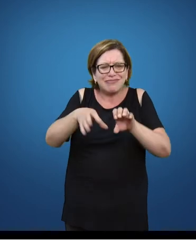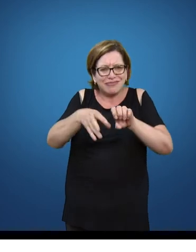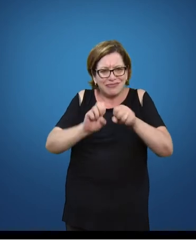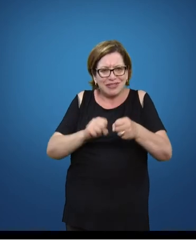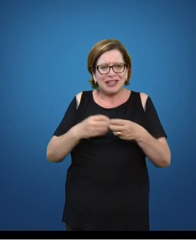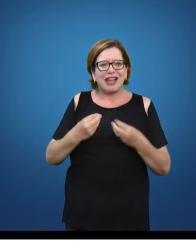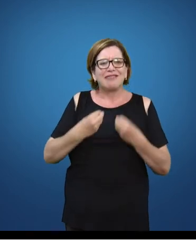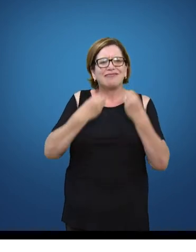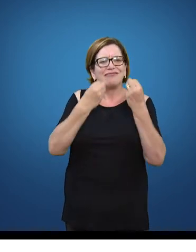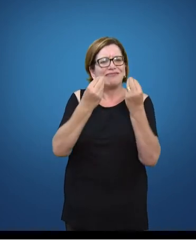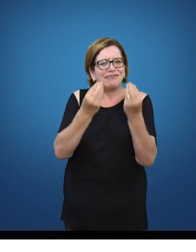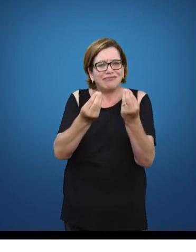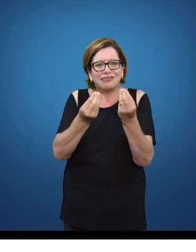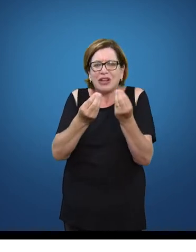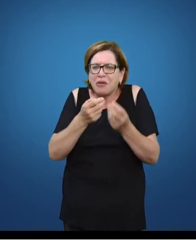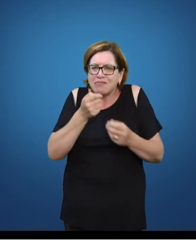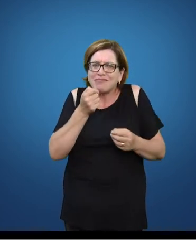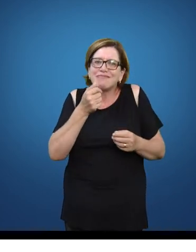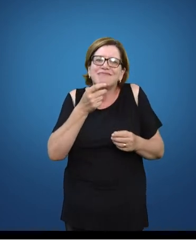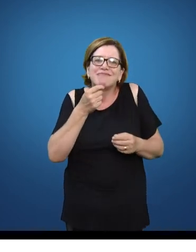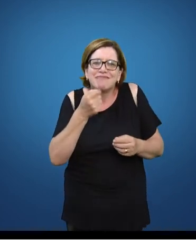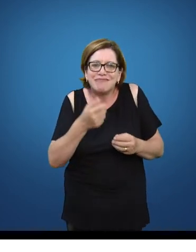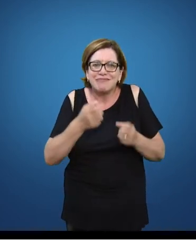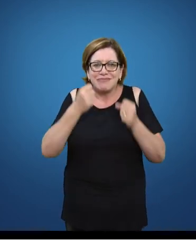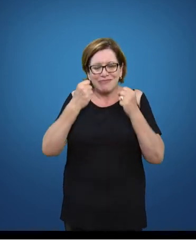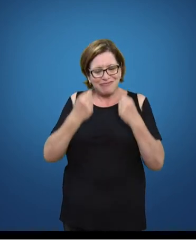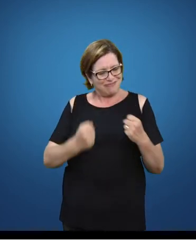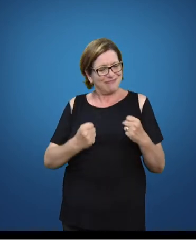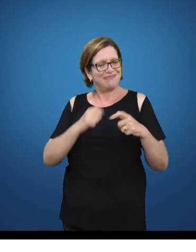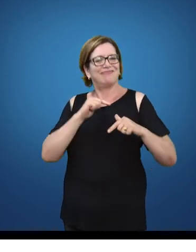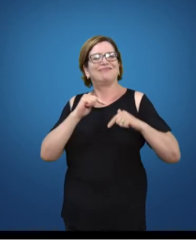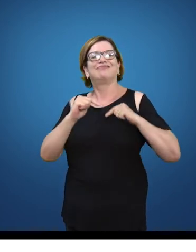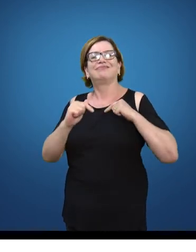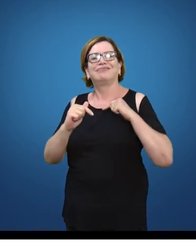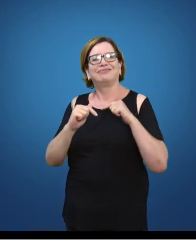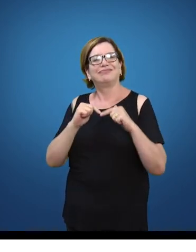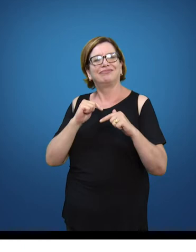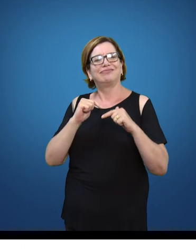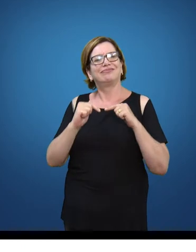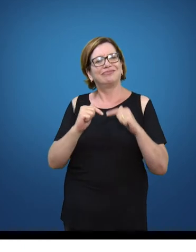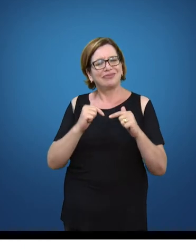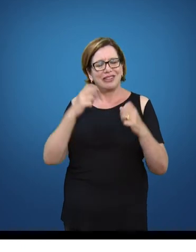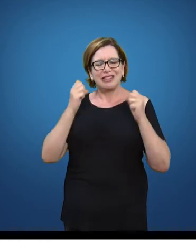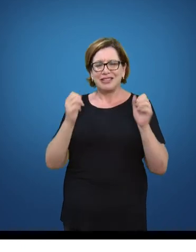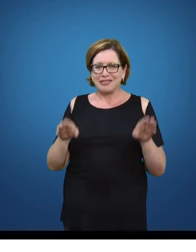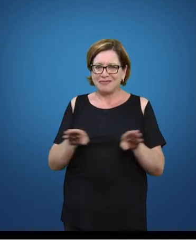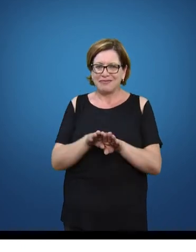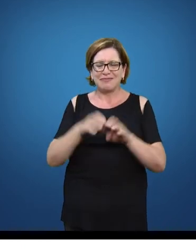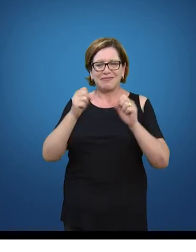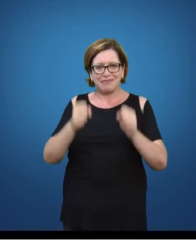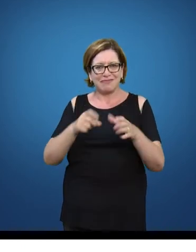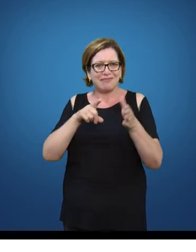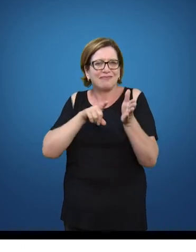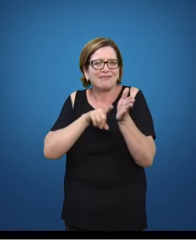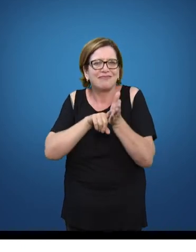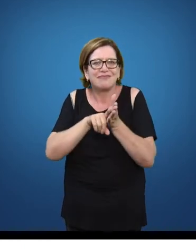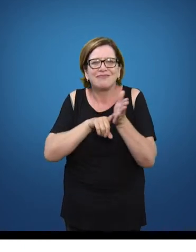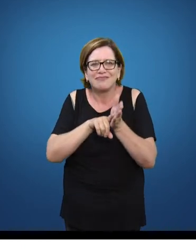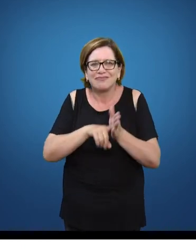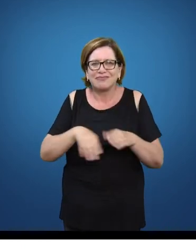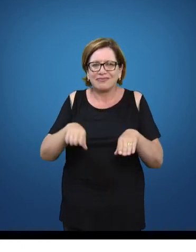vocês é o mínimo de condições para que vocês possam pesquisar para que vocês possam